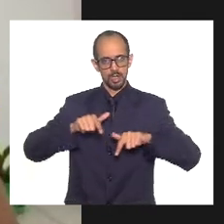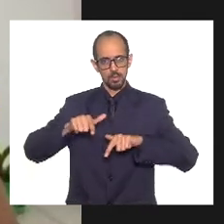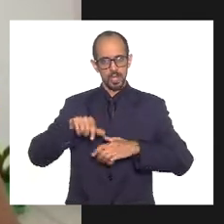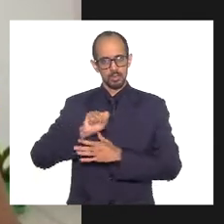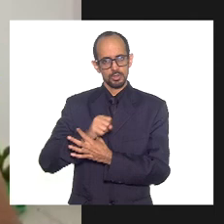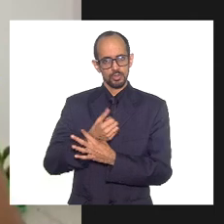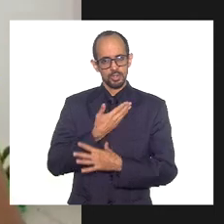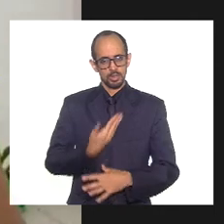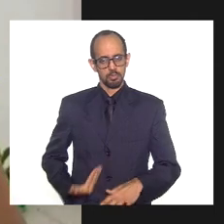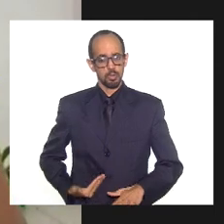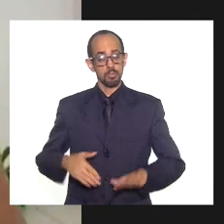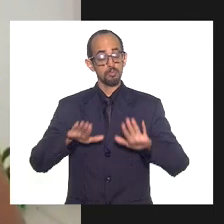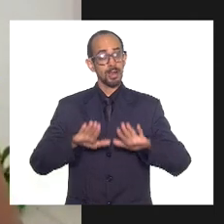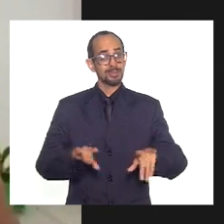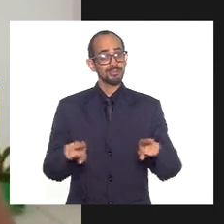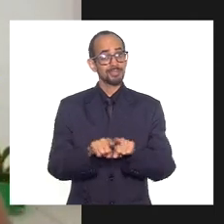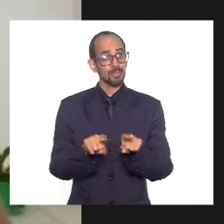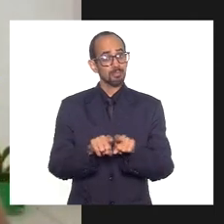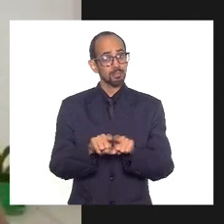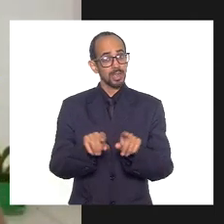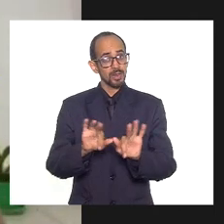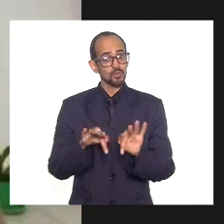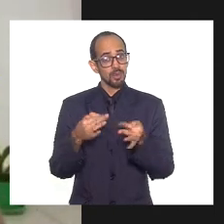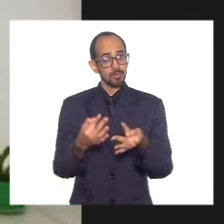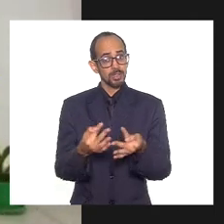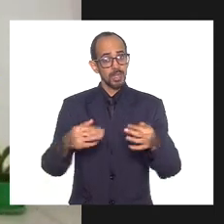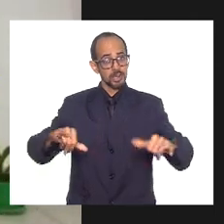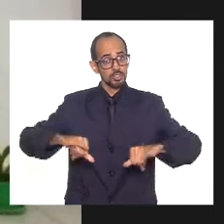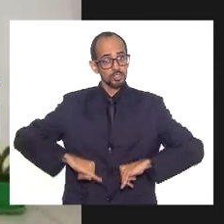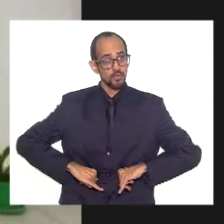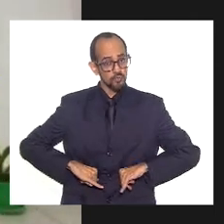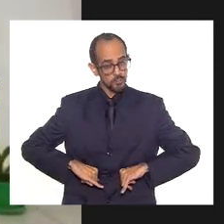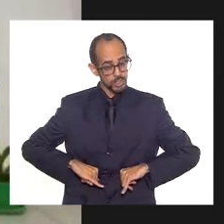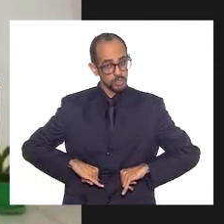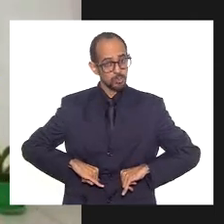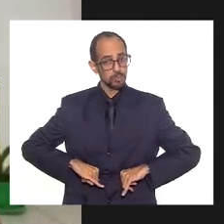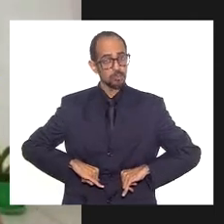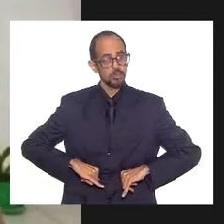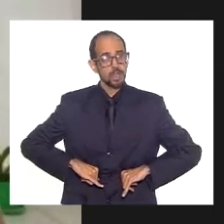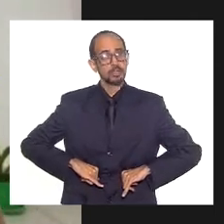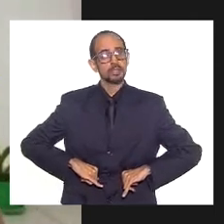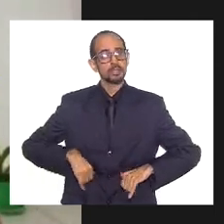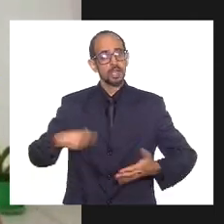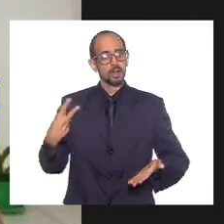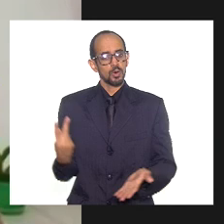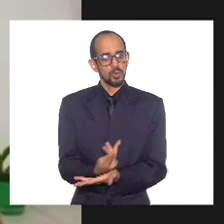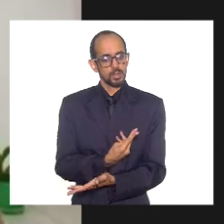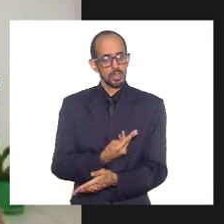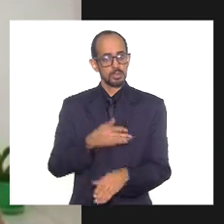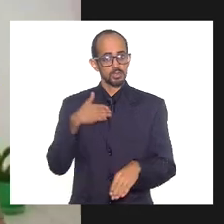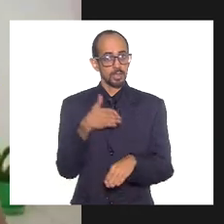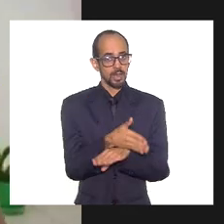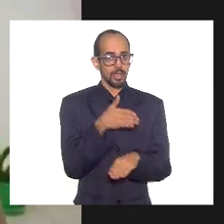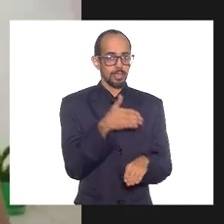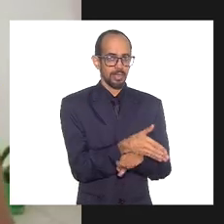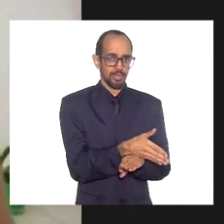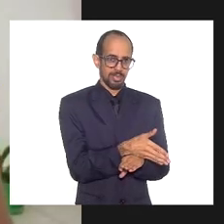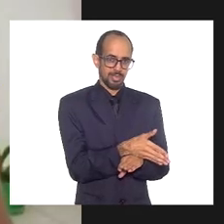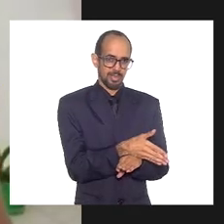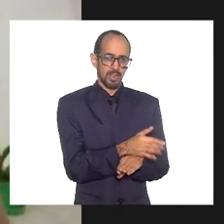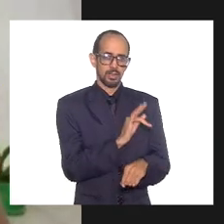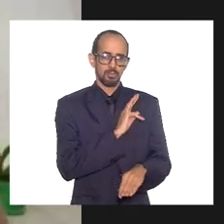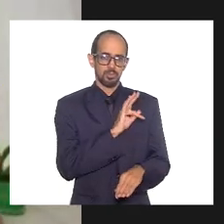segurança pública, mas também aos familiares de vítimas letais em decorrência da intervenção policial. Por quê,